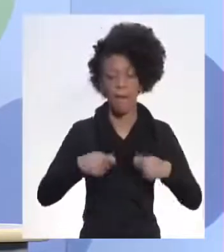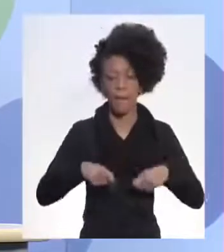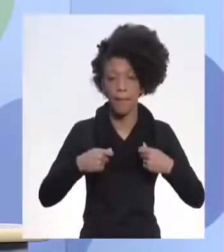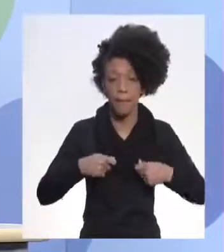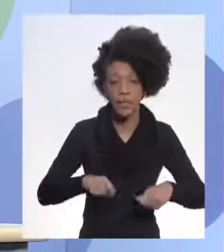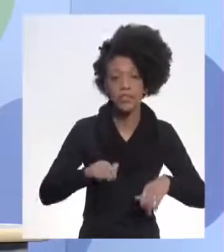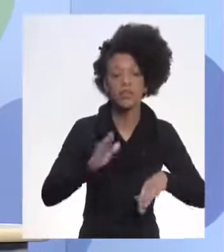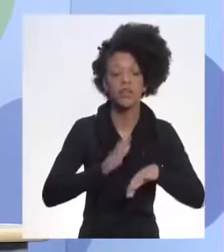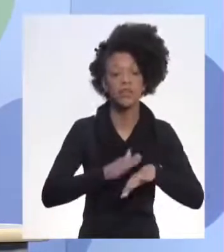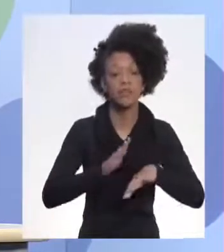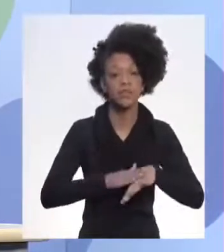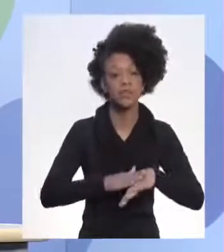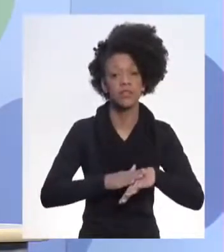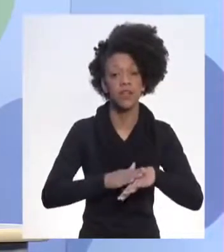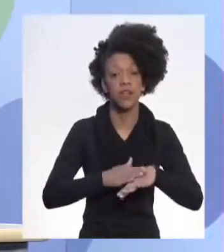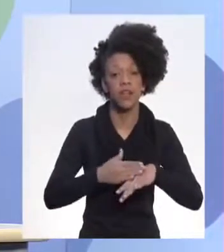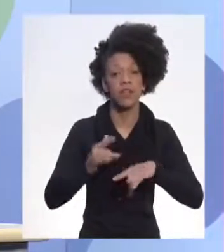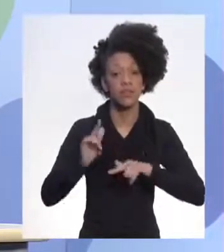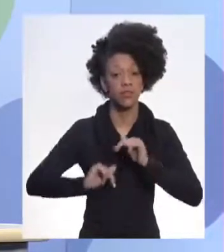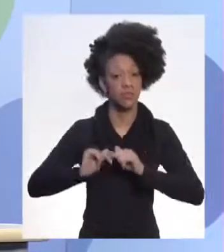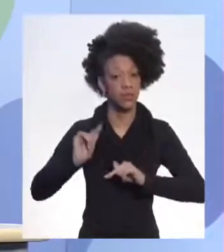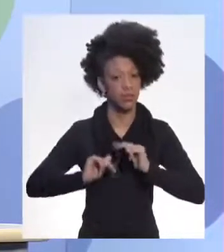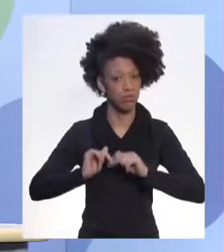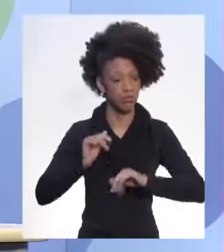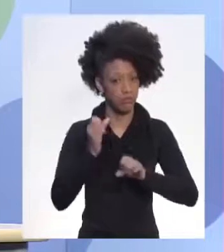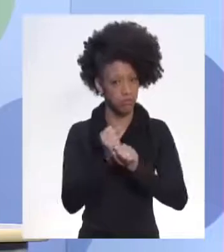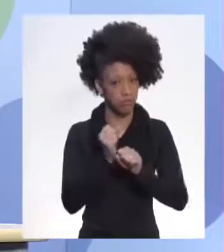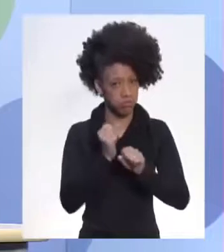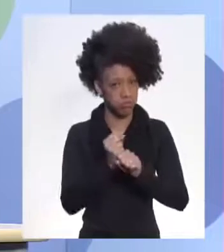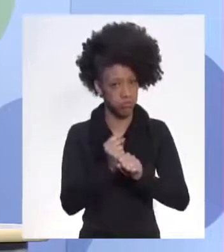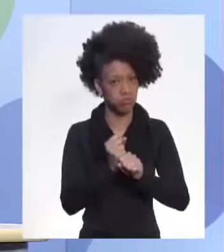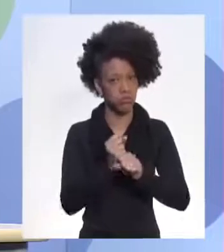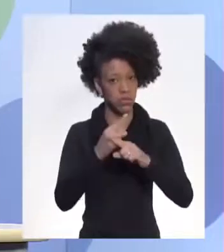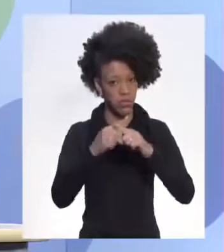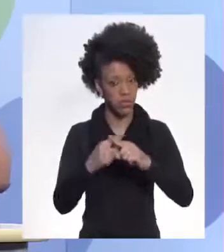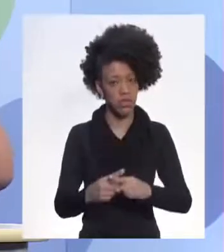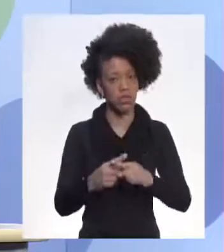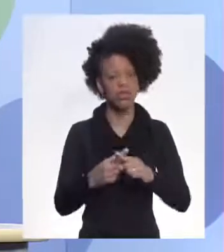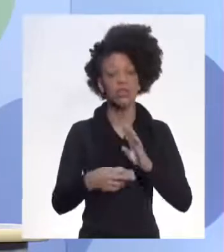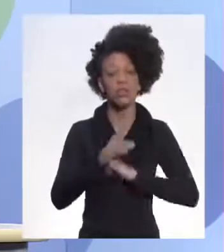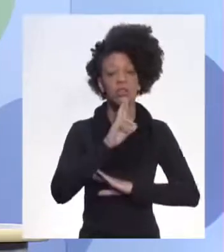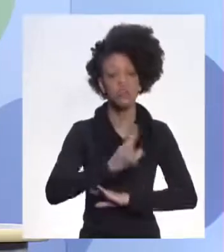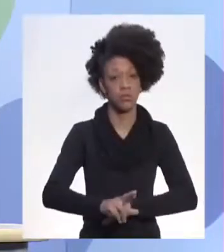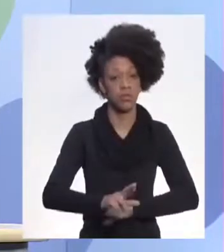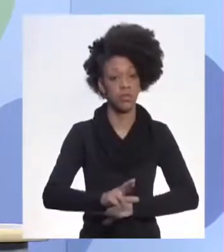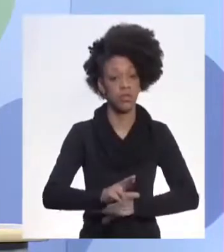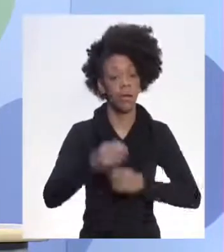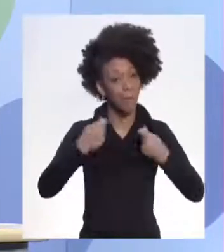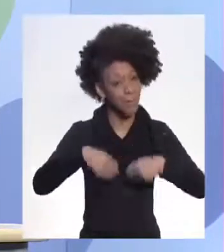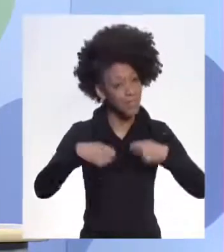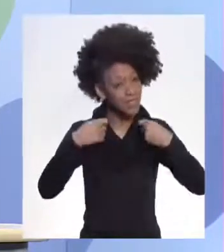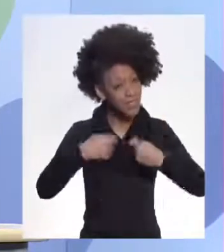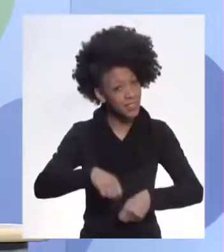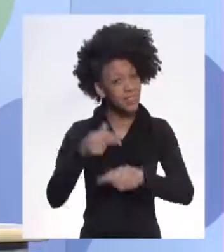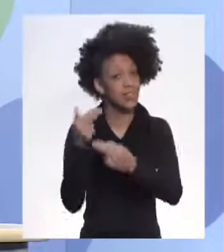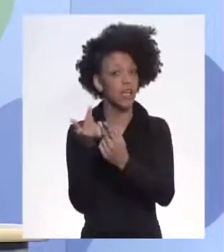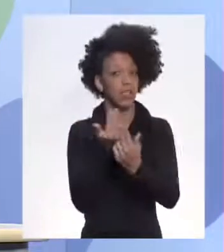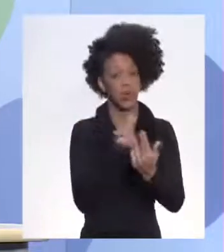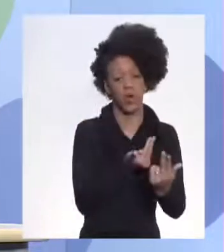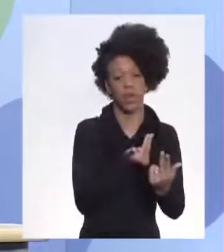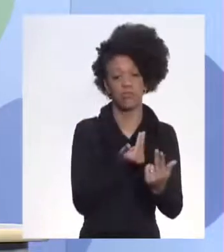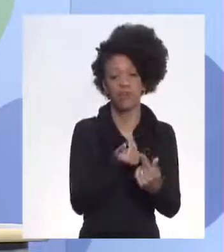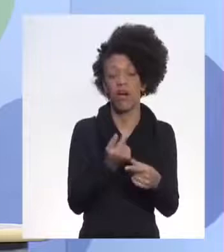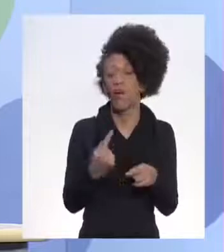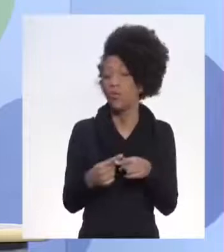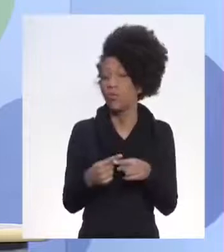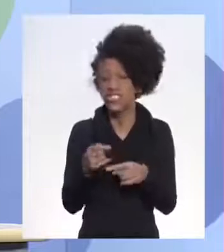precisa fazer esse produto, né, calcular essa multiplicação, e os resultados têm que ser iguais. Porque se